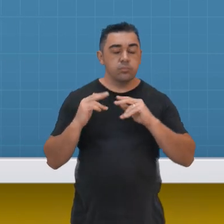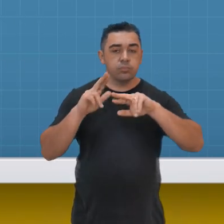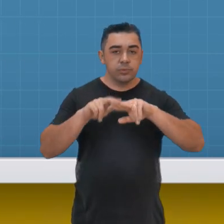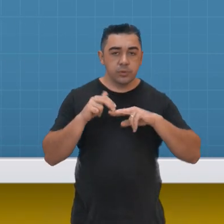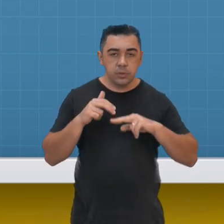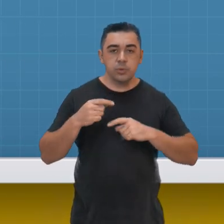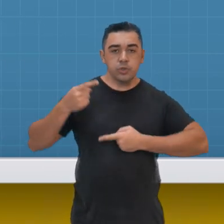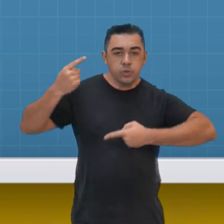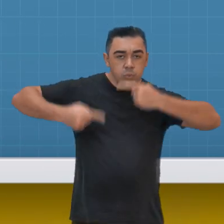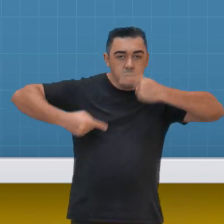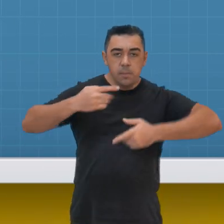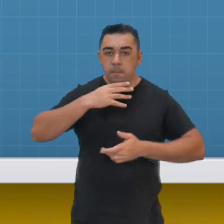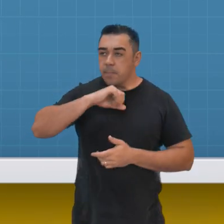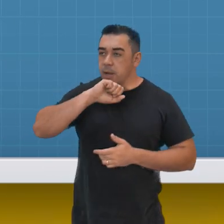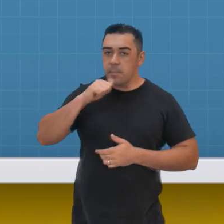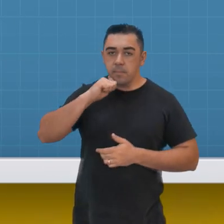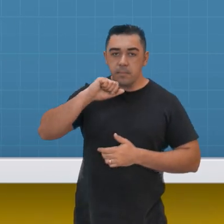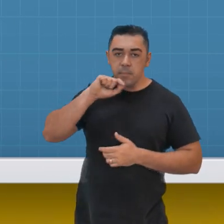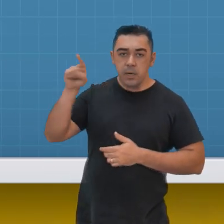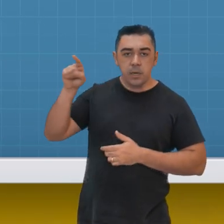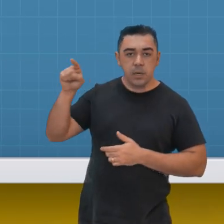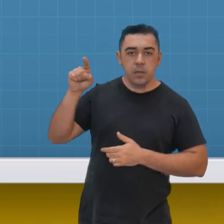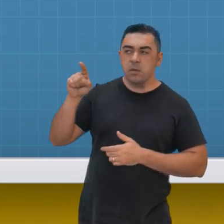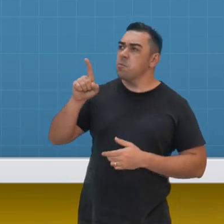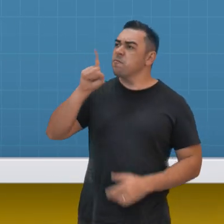pai e mãe, mandar pai e mãe ficar quieto,